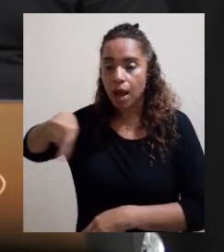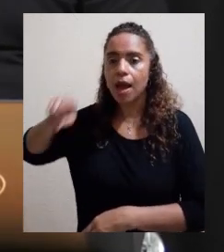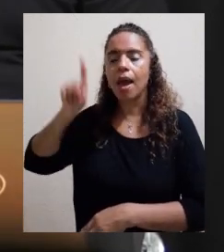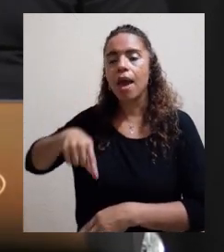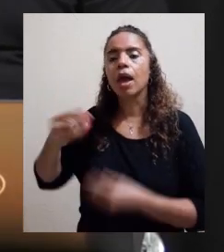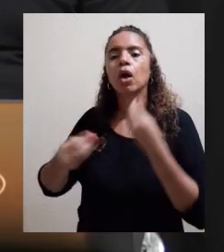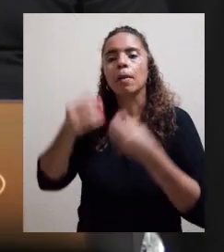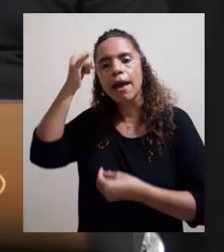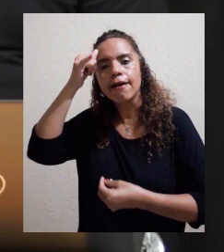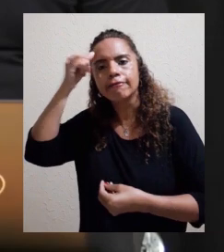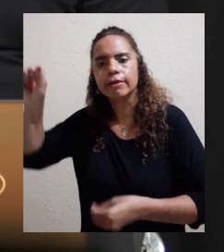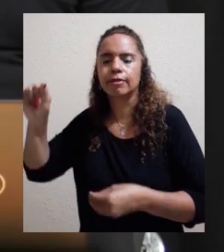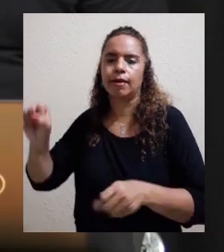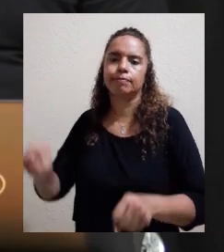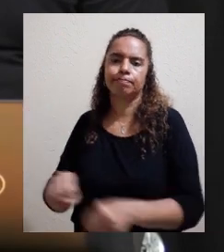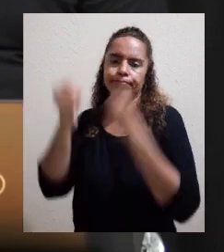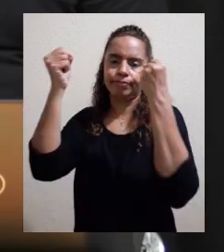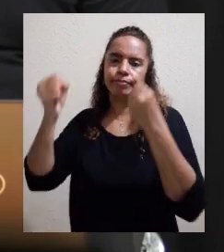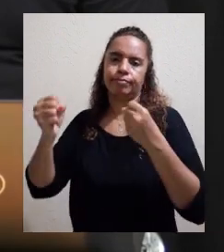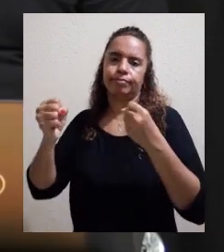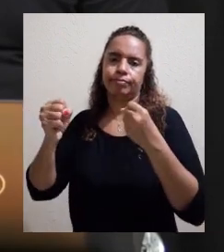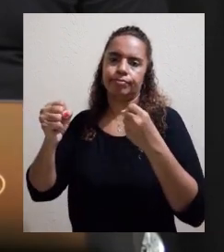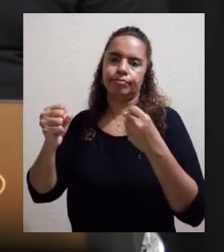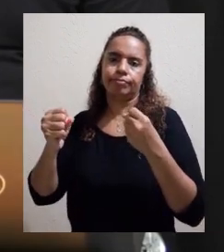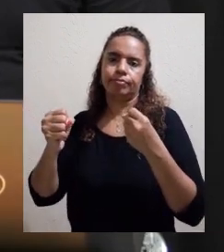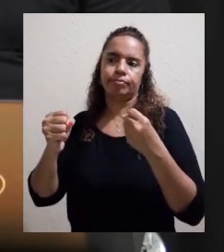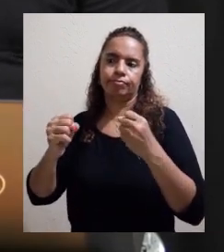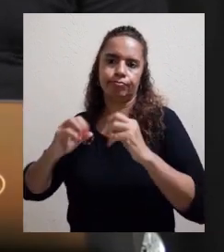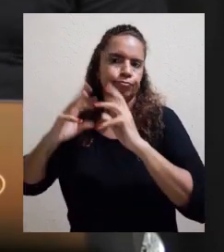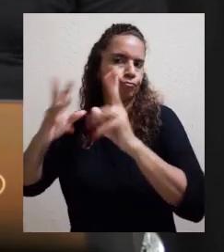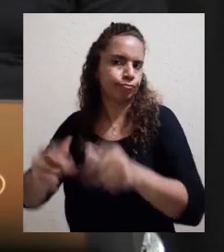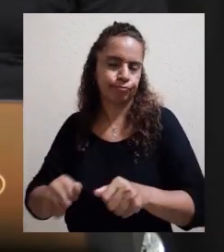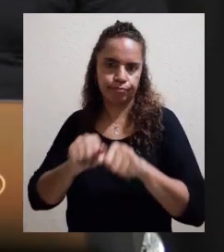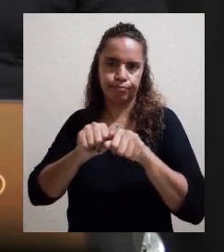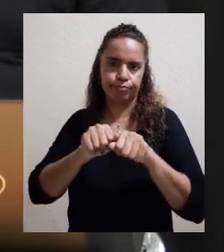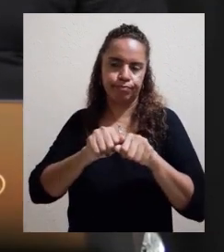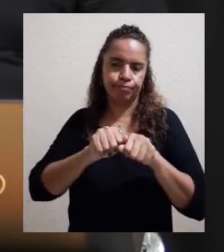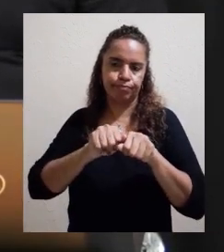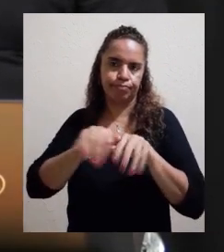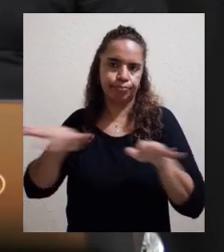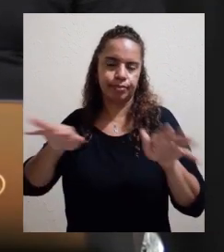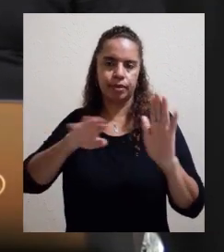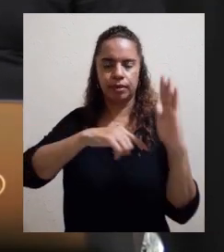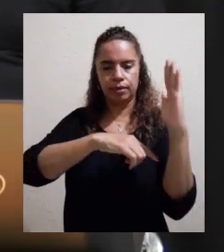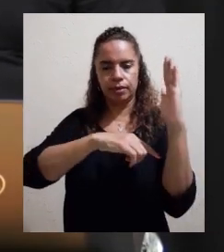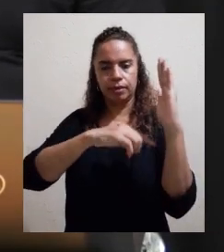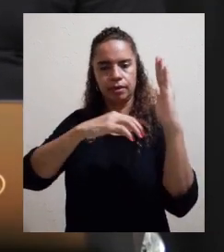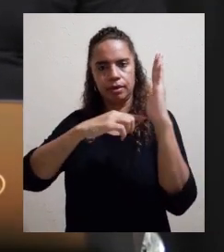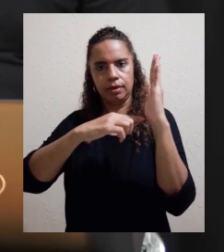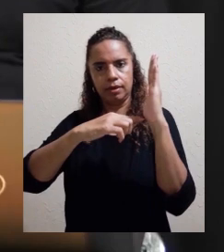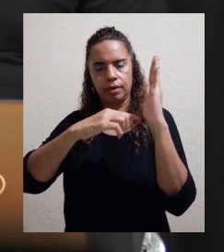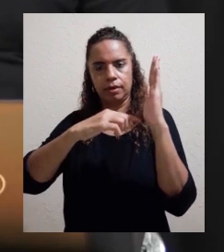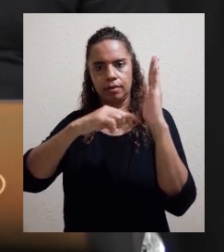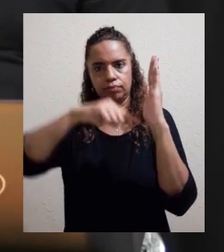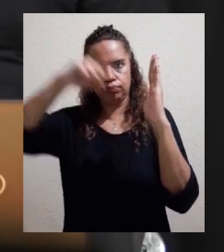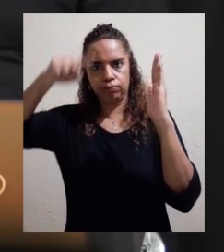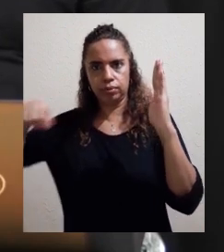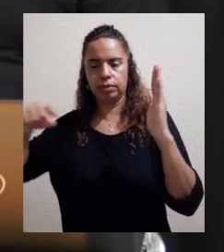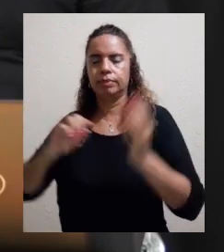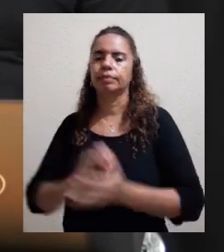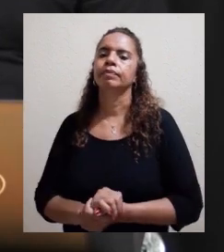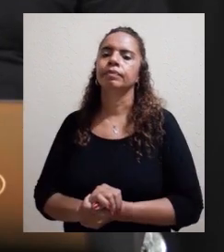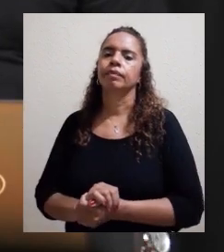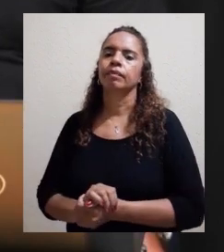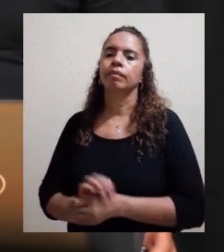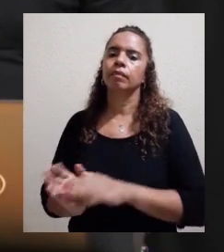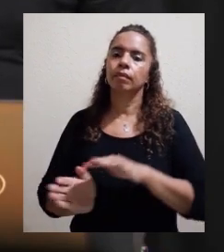catástrofe humanitária. A segunda coisa eu sei que a gente vai viver momentos de estresse, né? Já está vivendo,